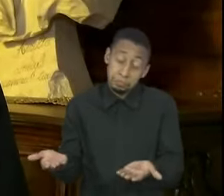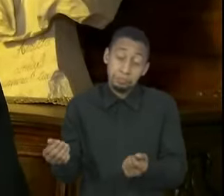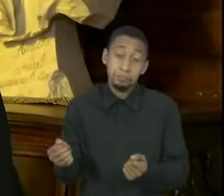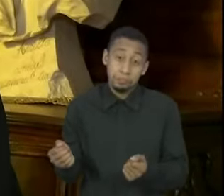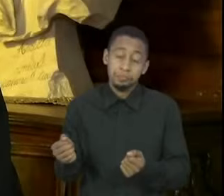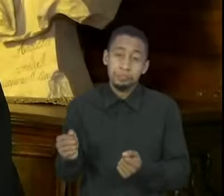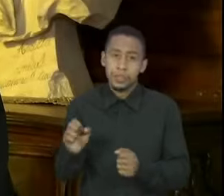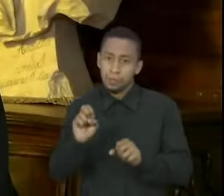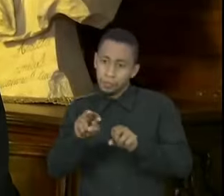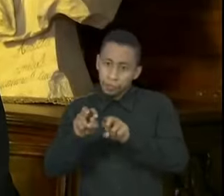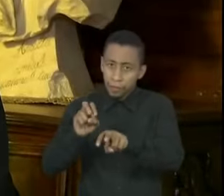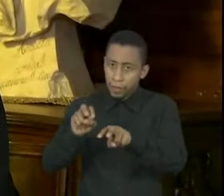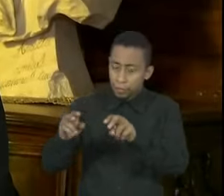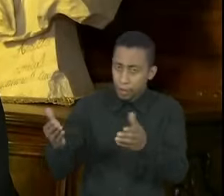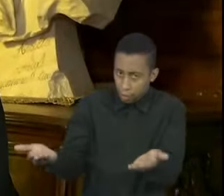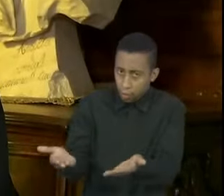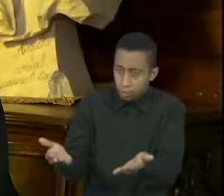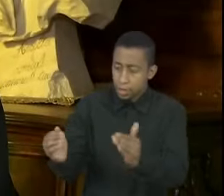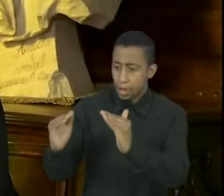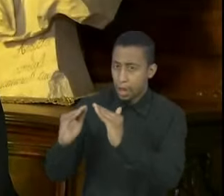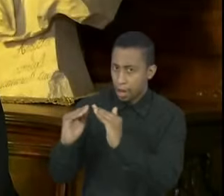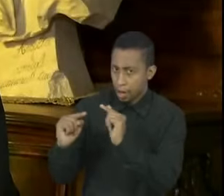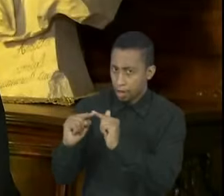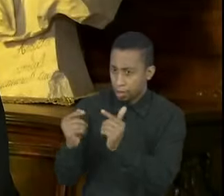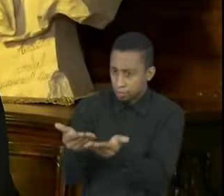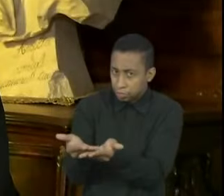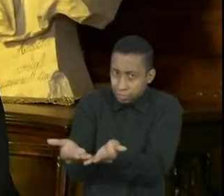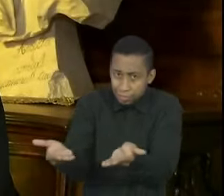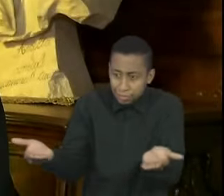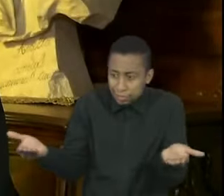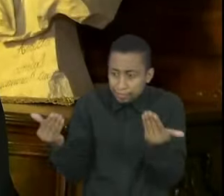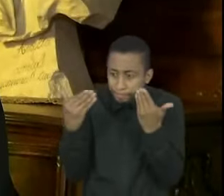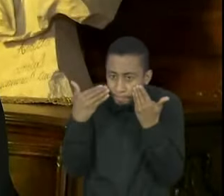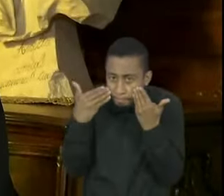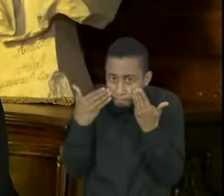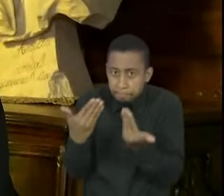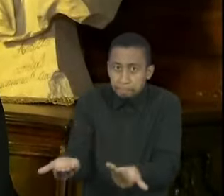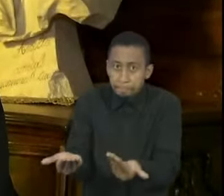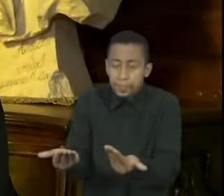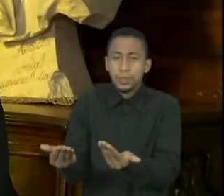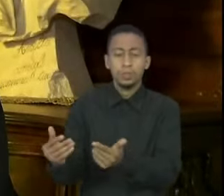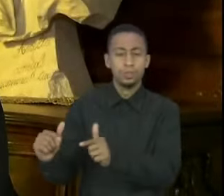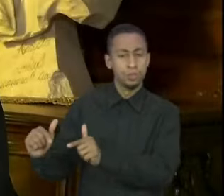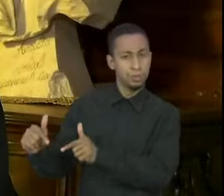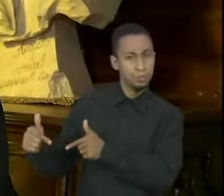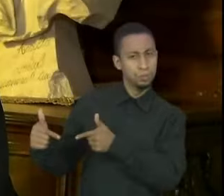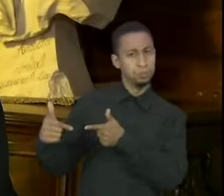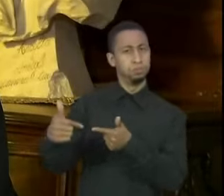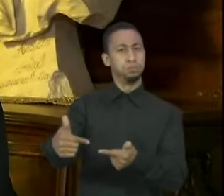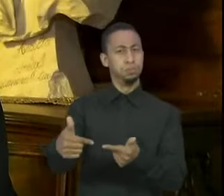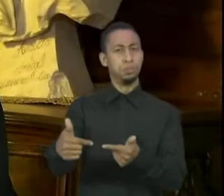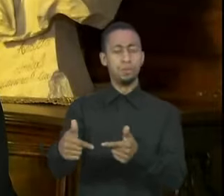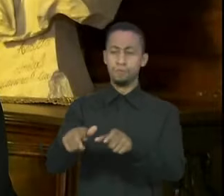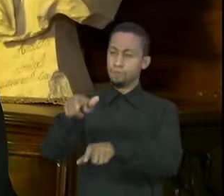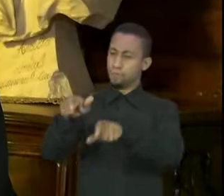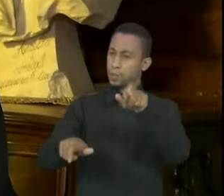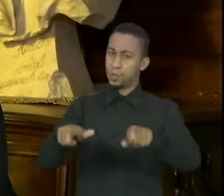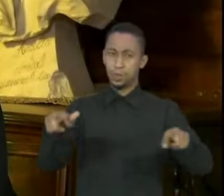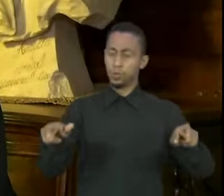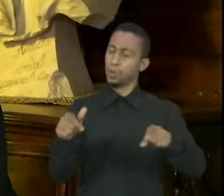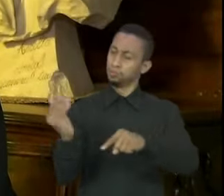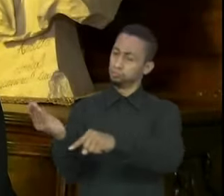hoje nós estamos a igreja claramente se colocando pela dignidade Nem toda pessoa humana